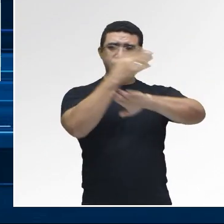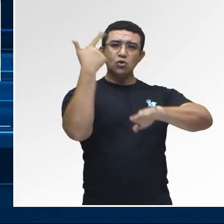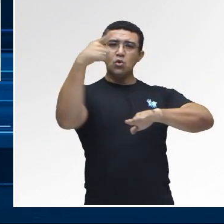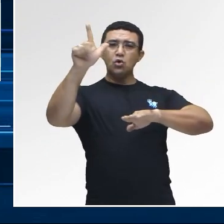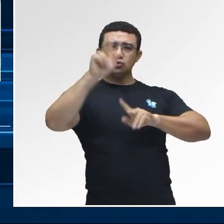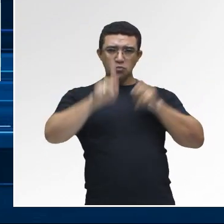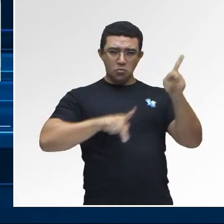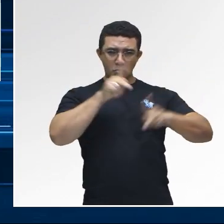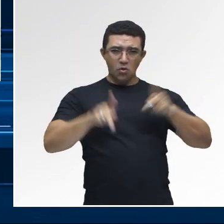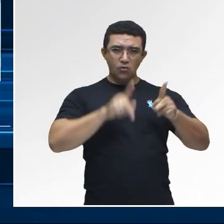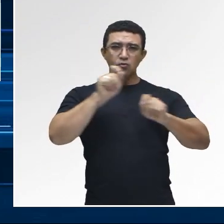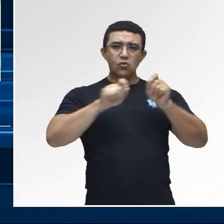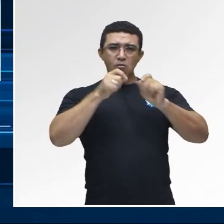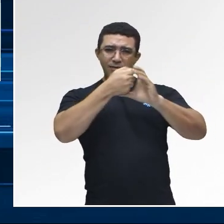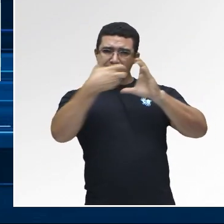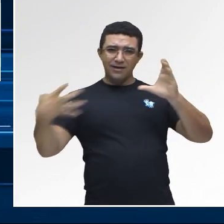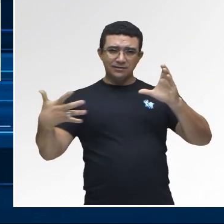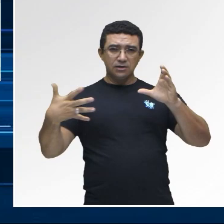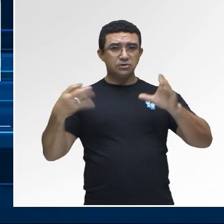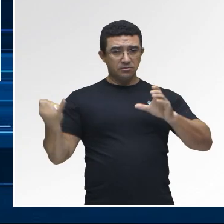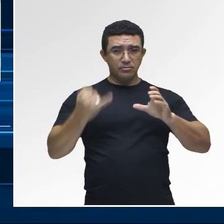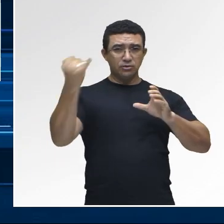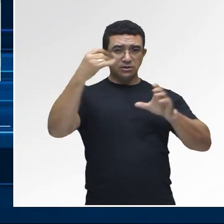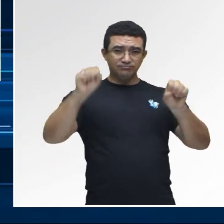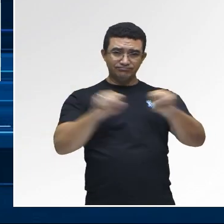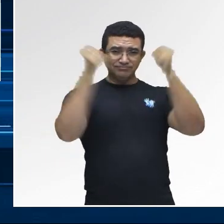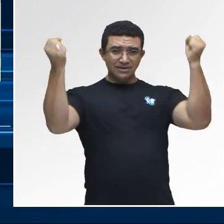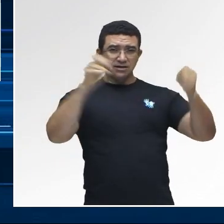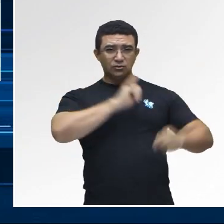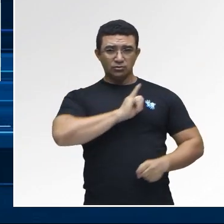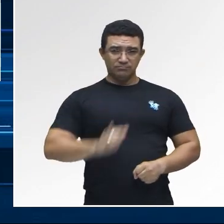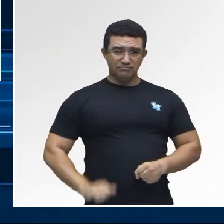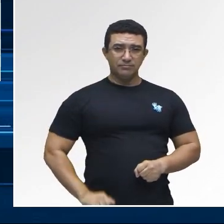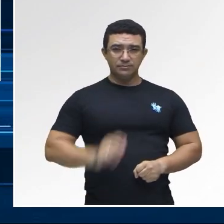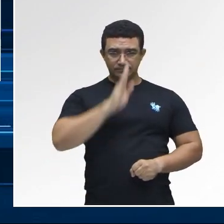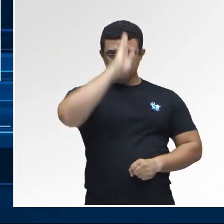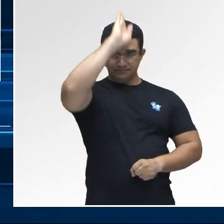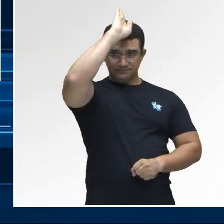bárbaras como fator preponderante para a queda do Império Romano.